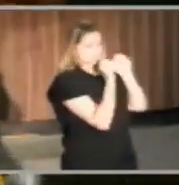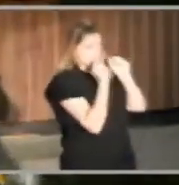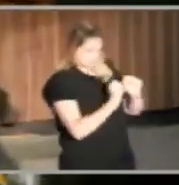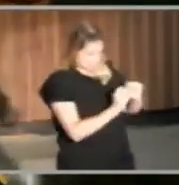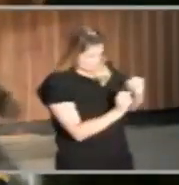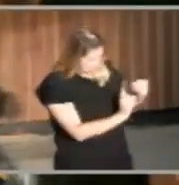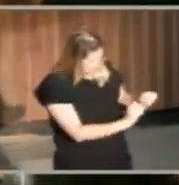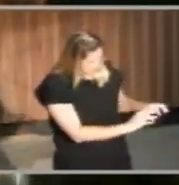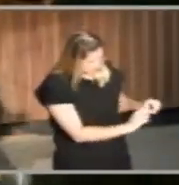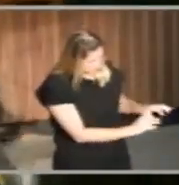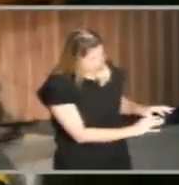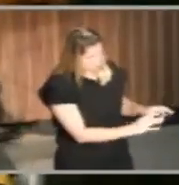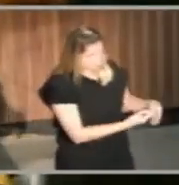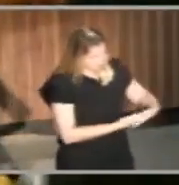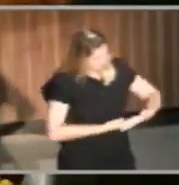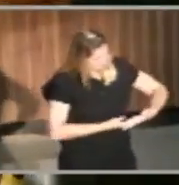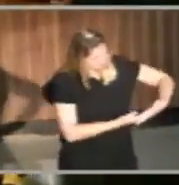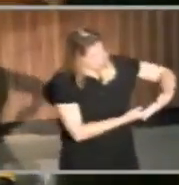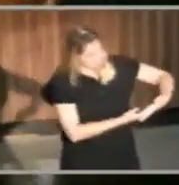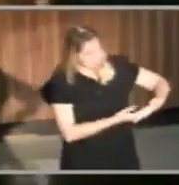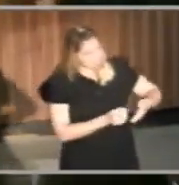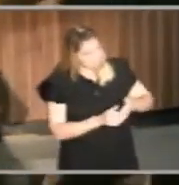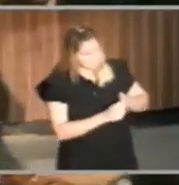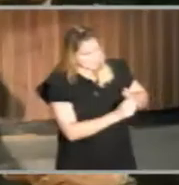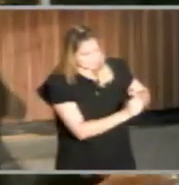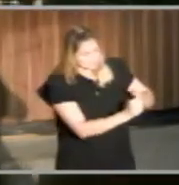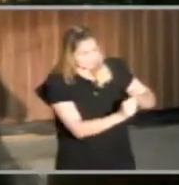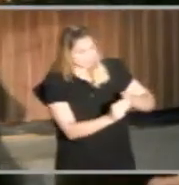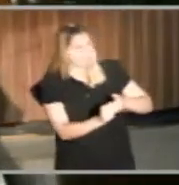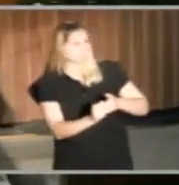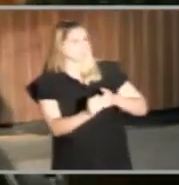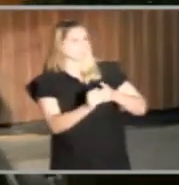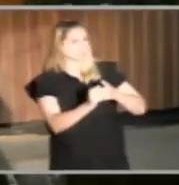ela, conduzir, e vocês diante do